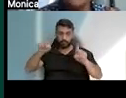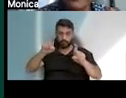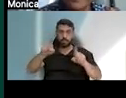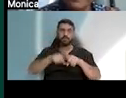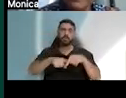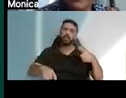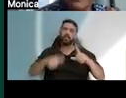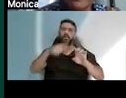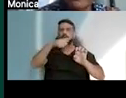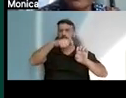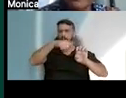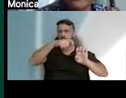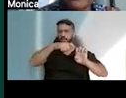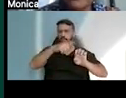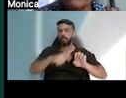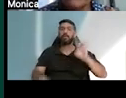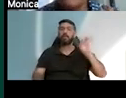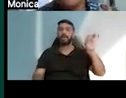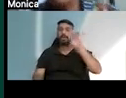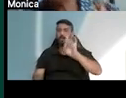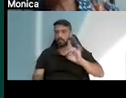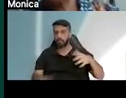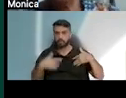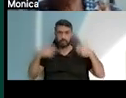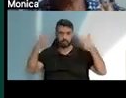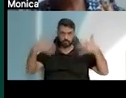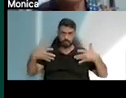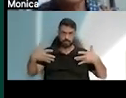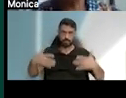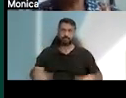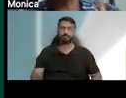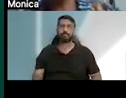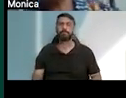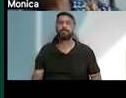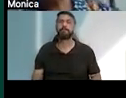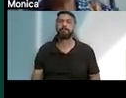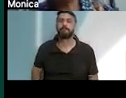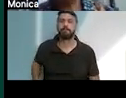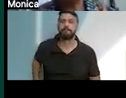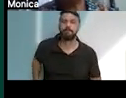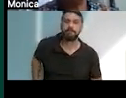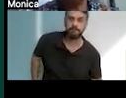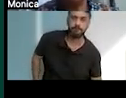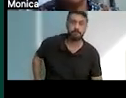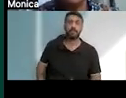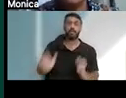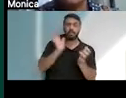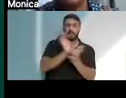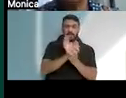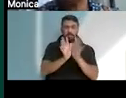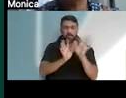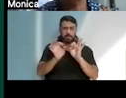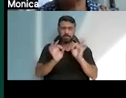eu vou falar cada uma dessas áreas, porque eu gosto muito dessas áreas e organizar a equipe dessa